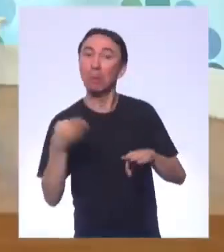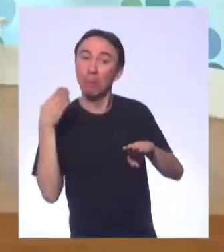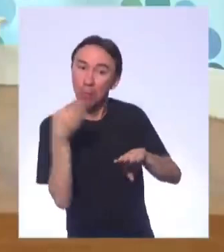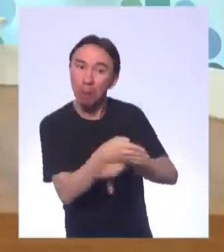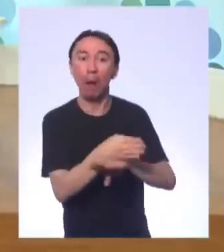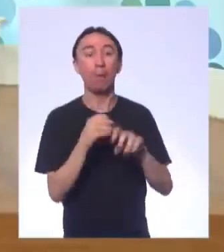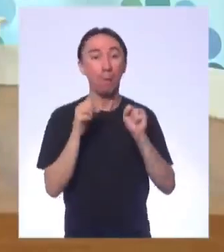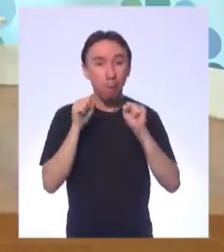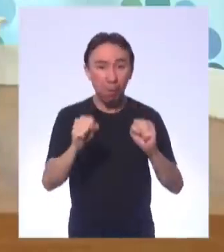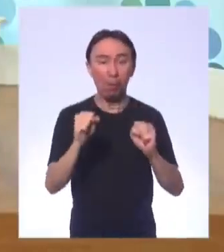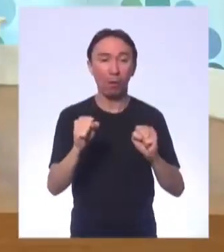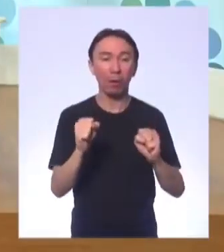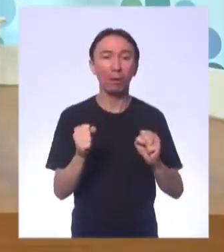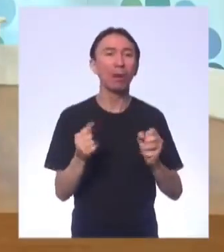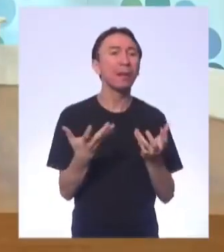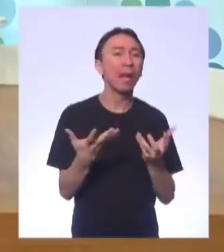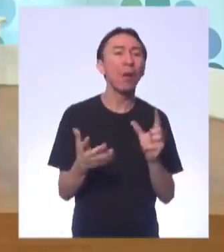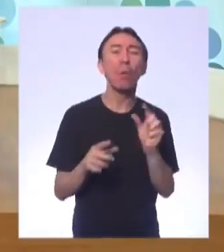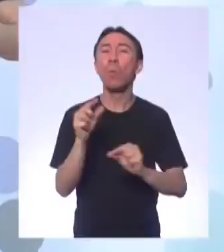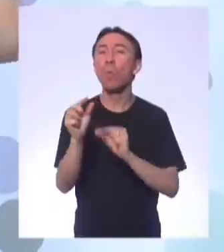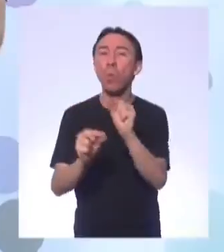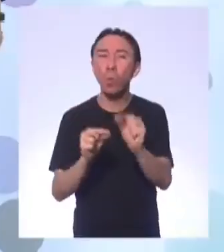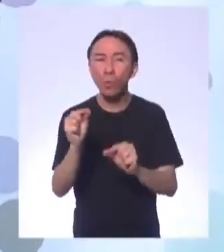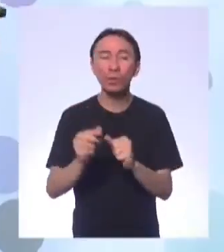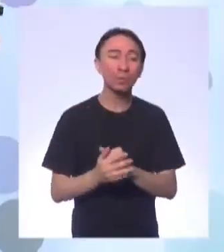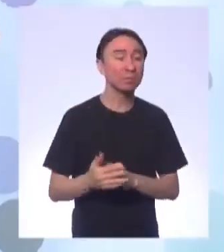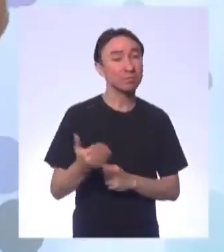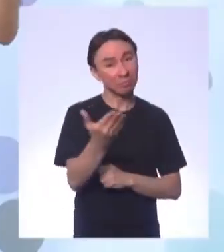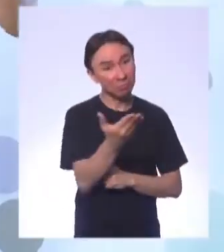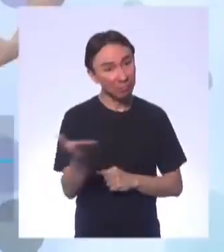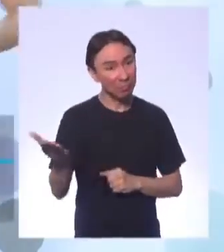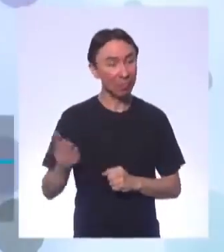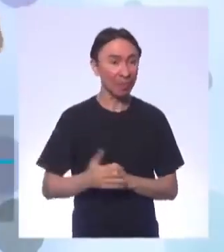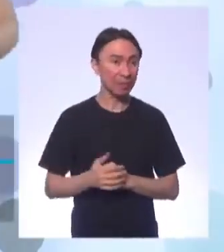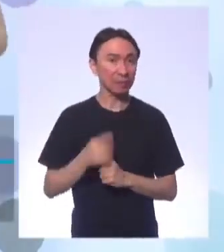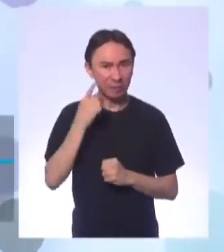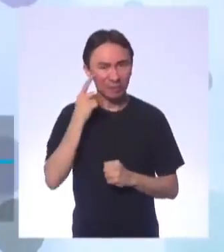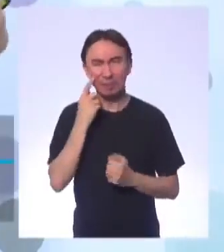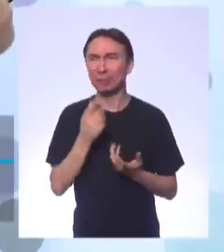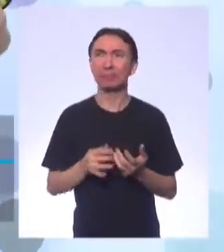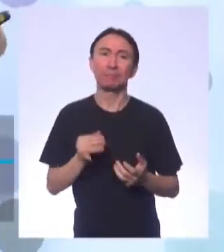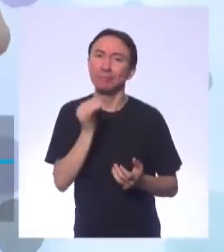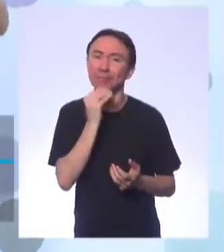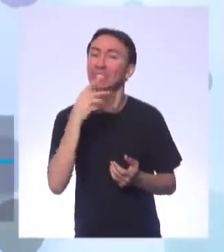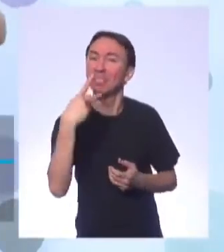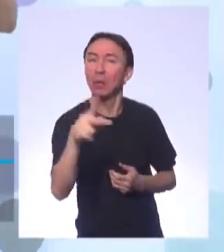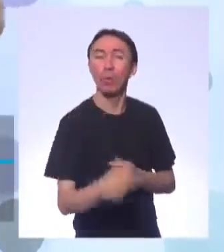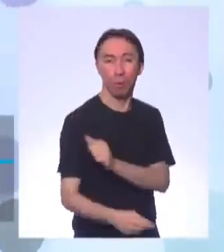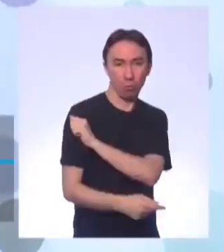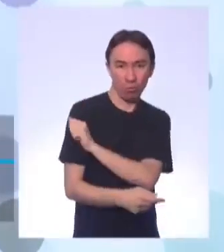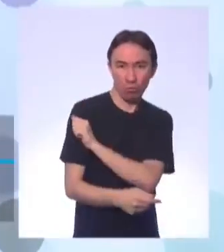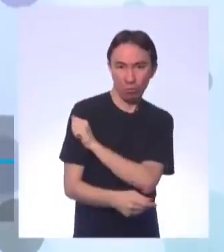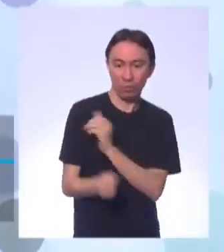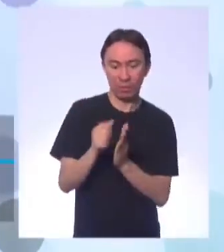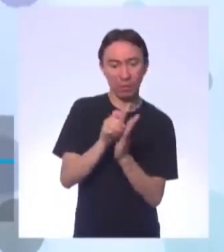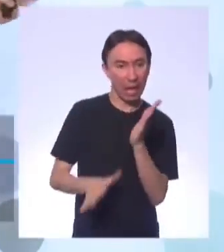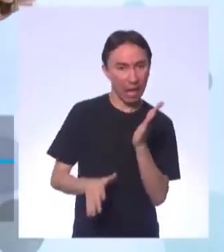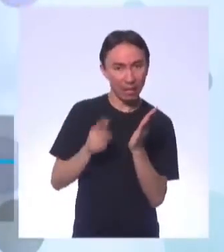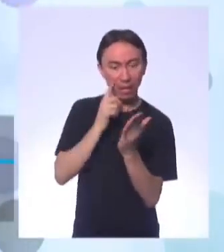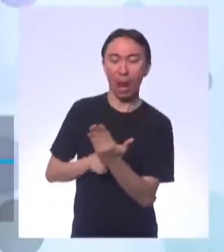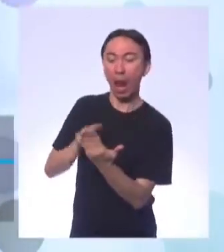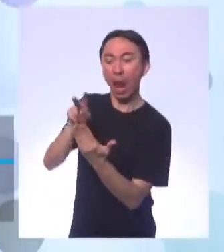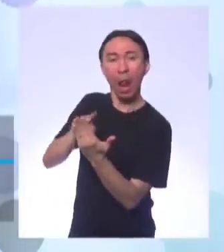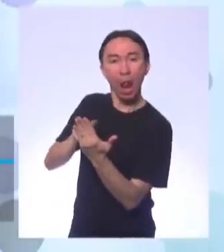que vocês façam Ai que que eu quero que aconteça né os mas eu quero que alguém Leia uma atividade aí de um aluno para gente resolver